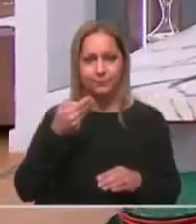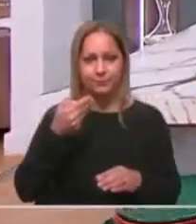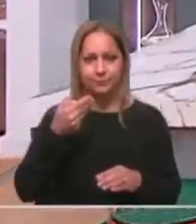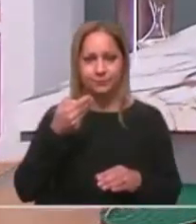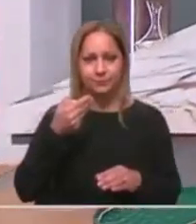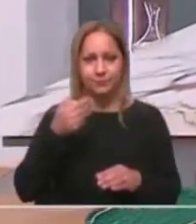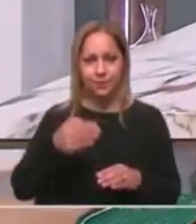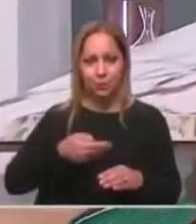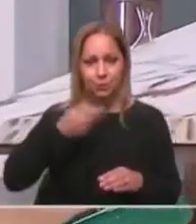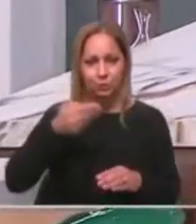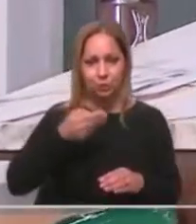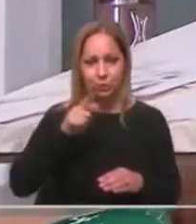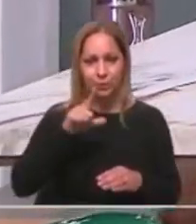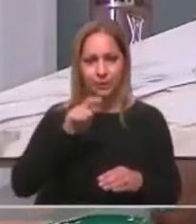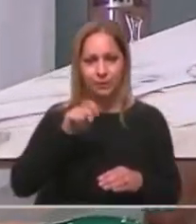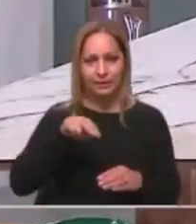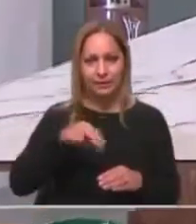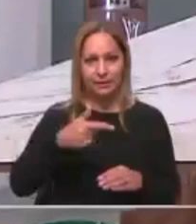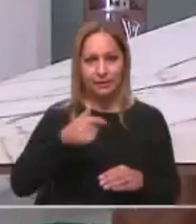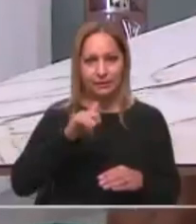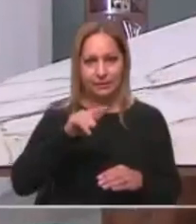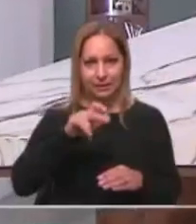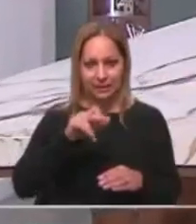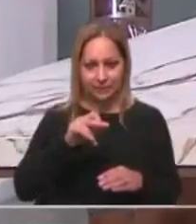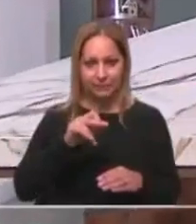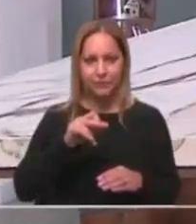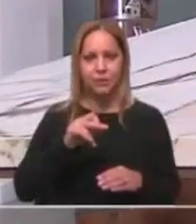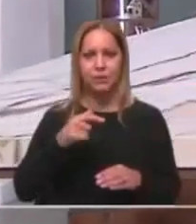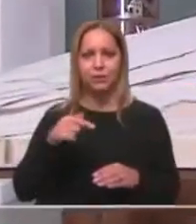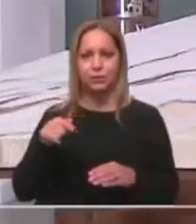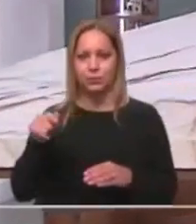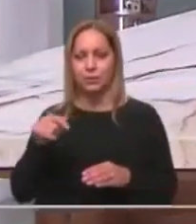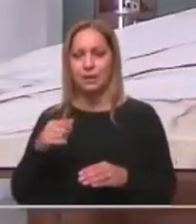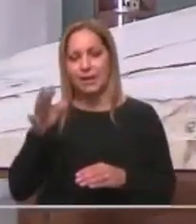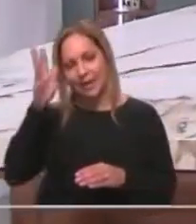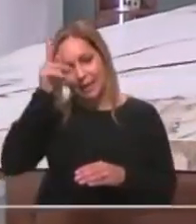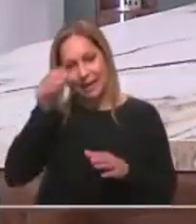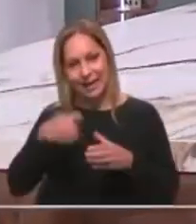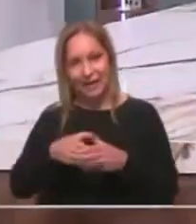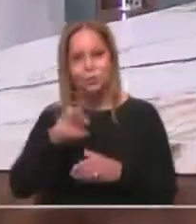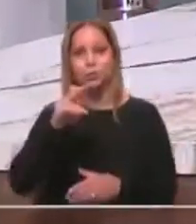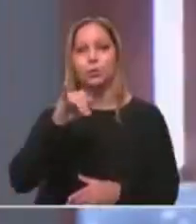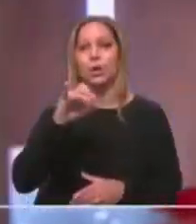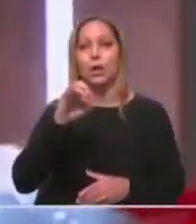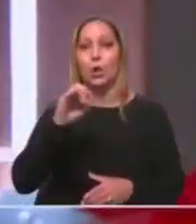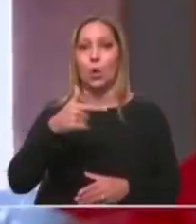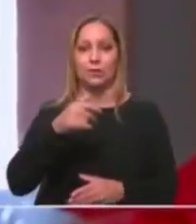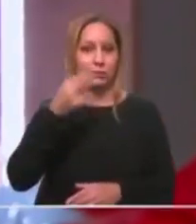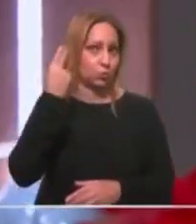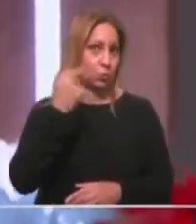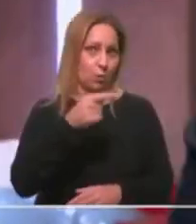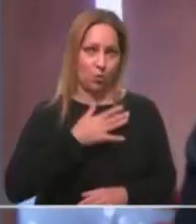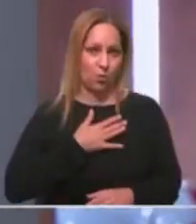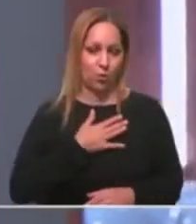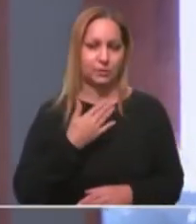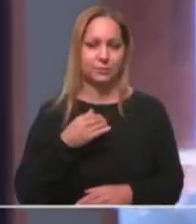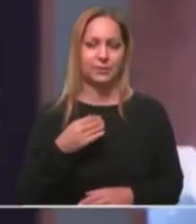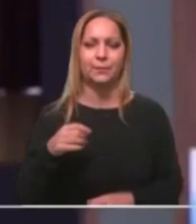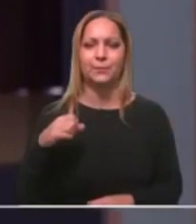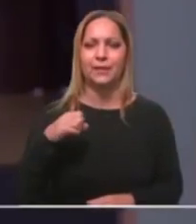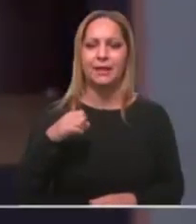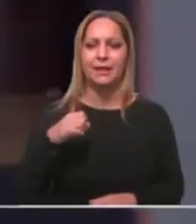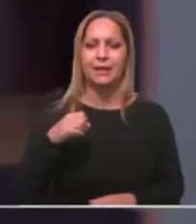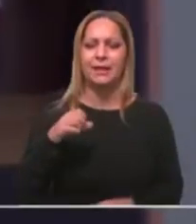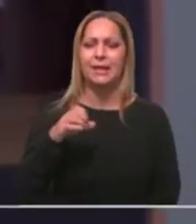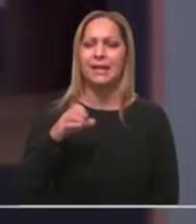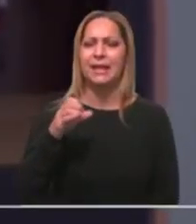sopa de lentilhas. Gosto. Pois tem ricota, tu não gostas, não é? Não, não gostas de queijo. Mas aquilo tem assim uma canela. Sabes o que é